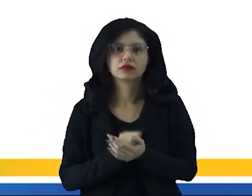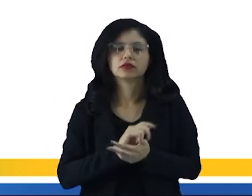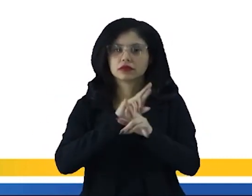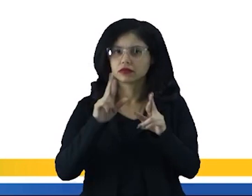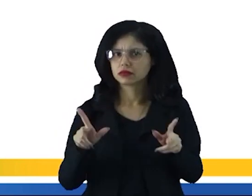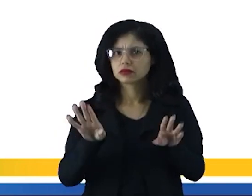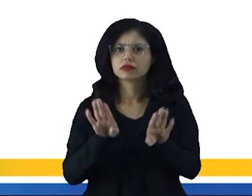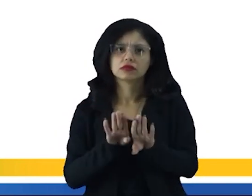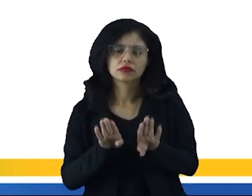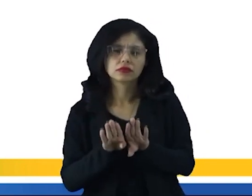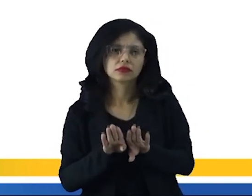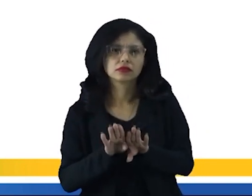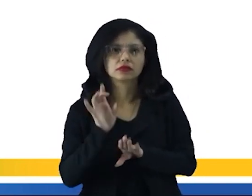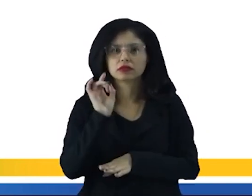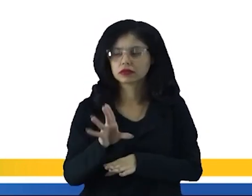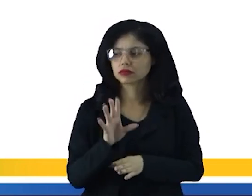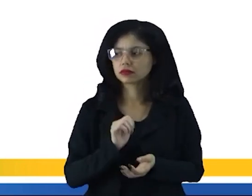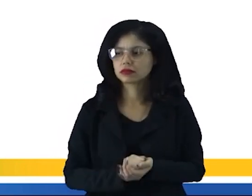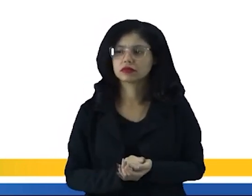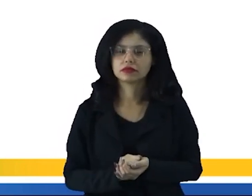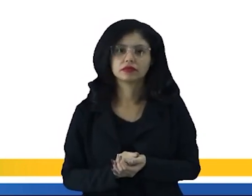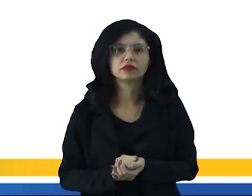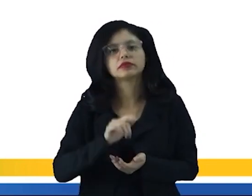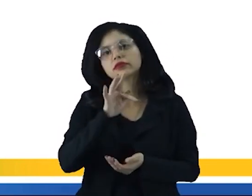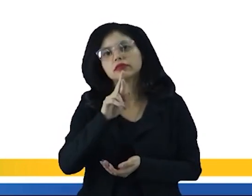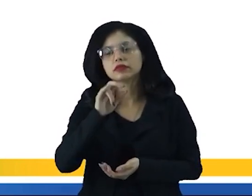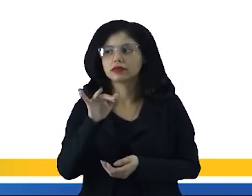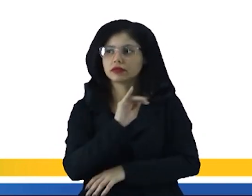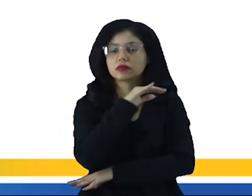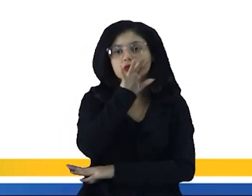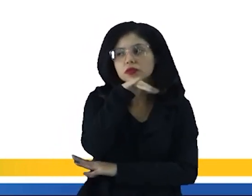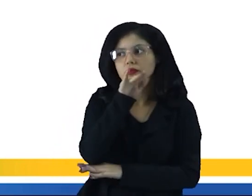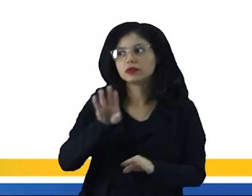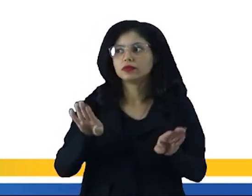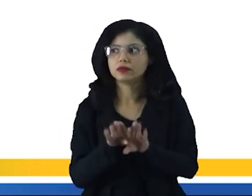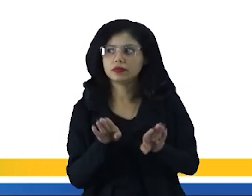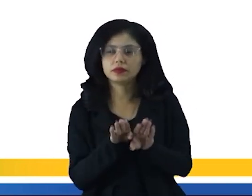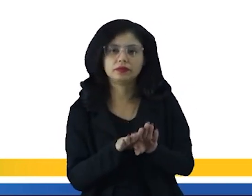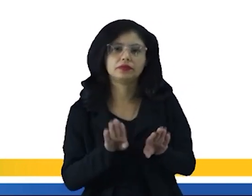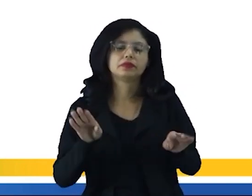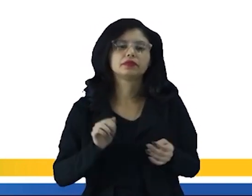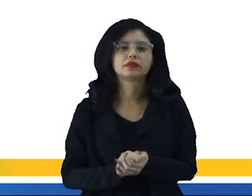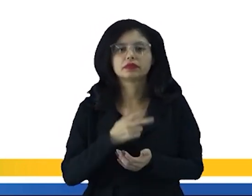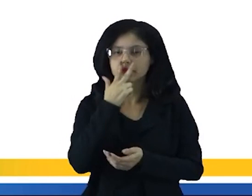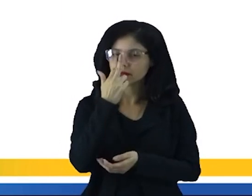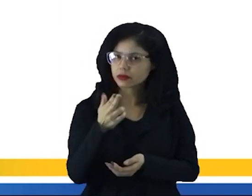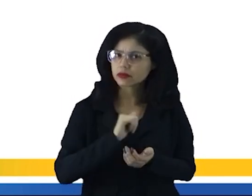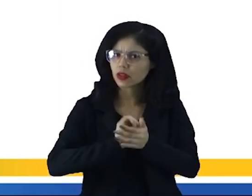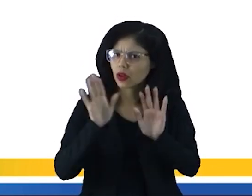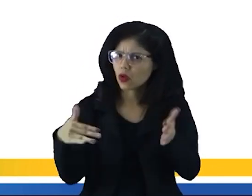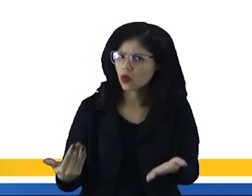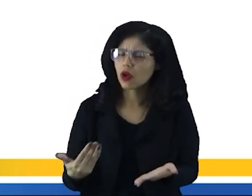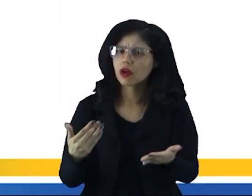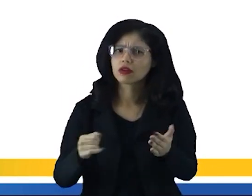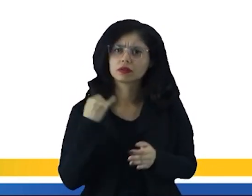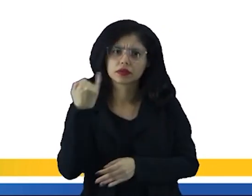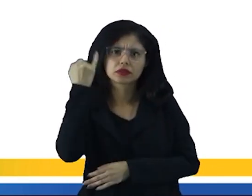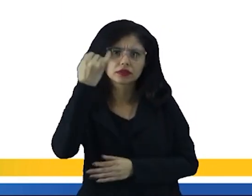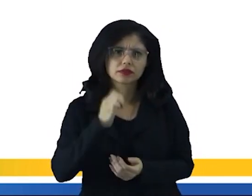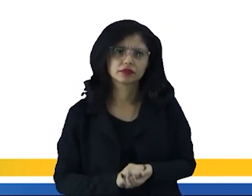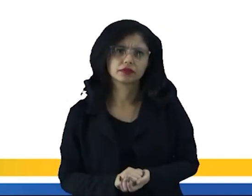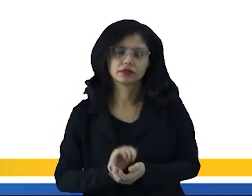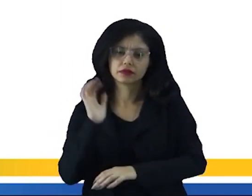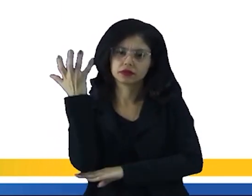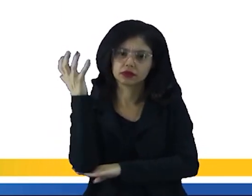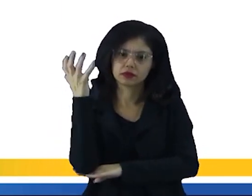difere muitas das vezes apenas o tipo da fauna. Mas a flora é muito parecida. Quais os aspectos principais?